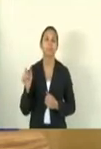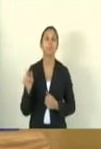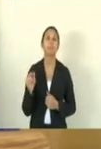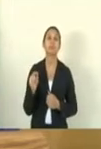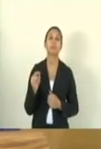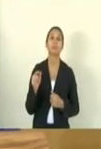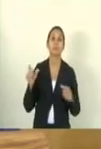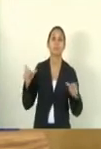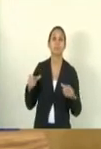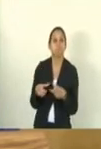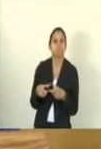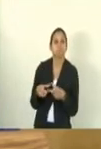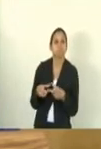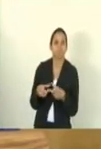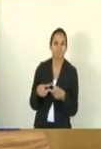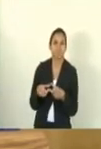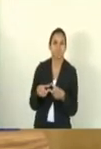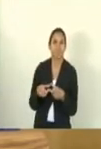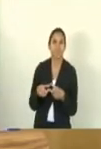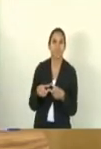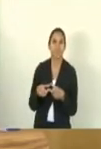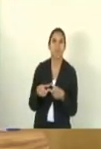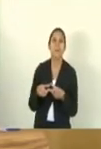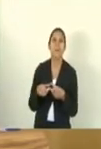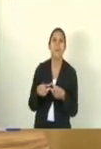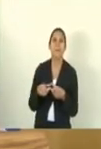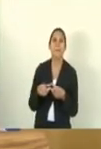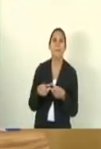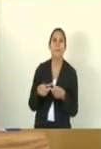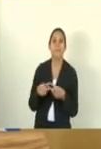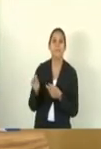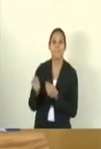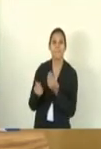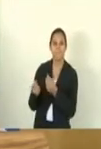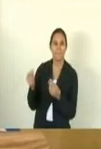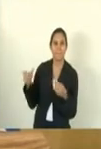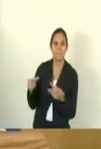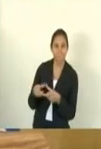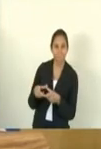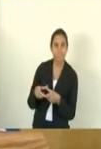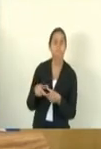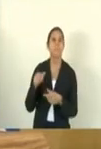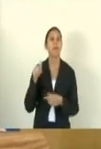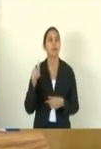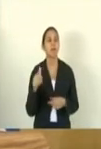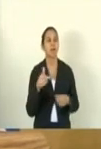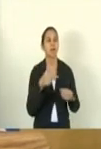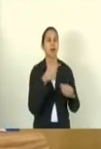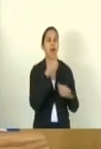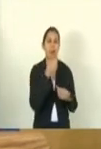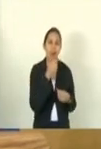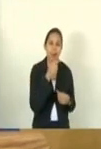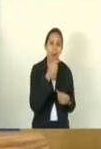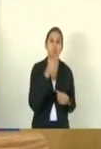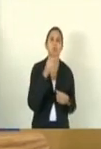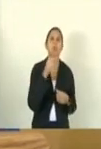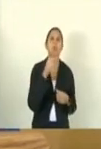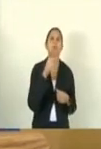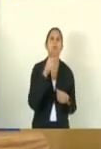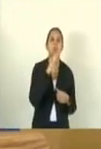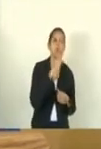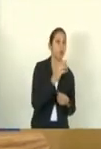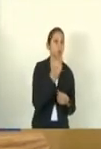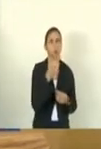muito parcos, não tem uma grande rede hidrográfica e, no entanto, é um dos países